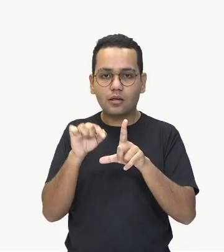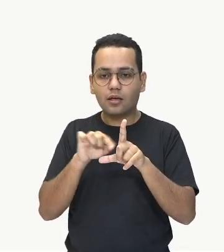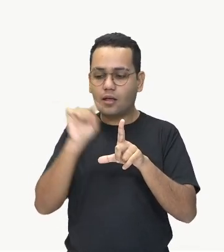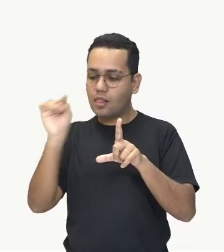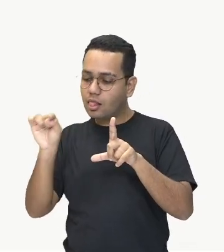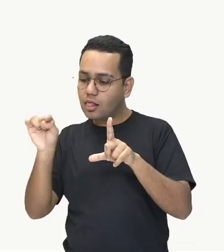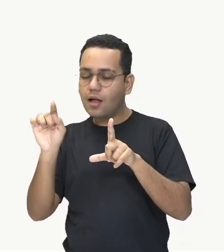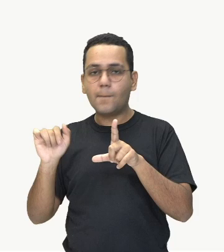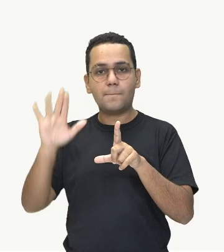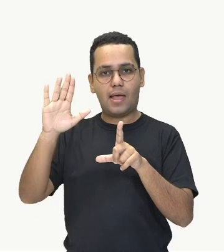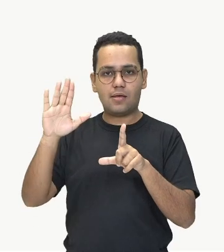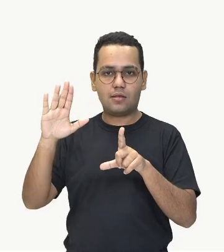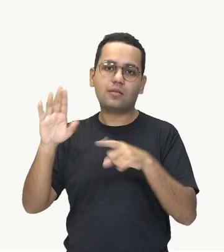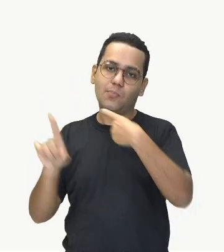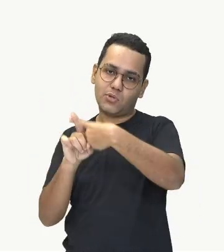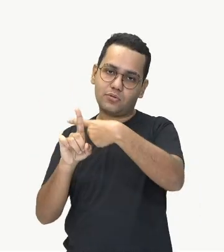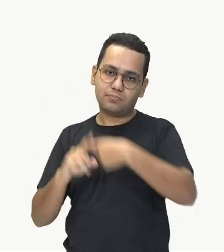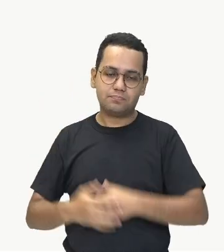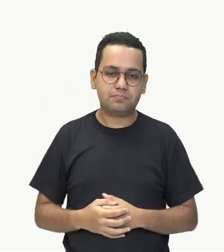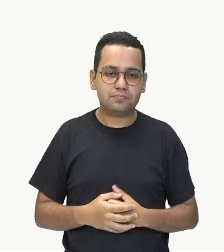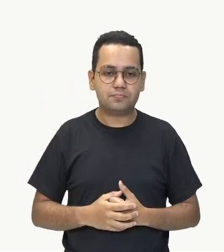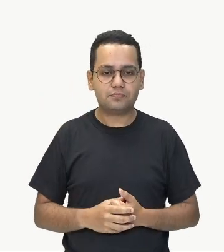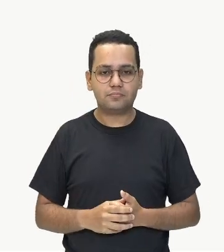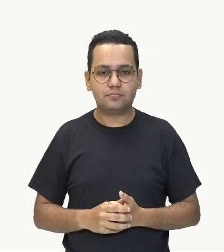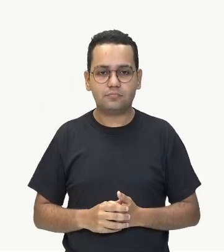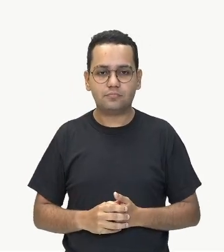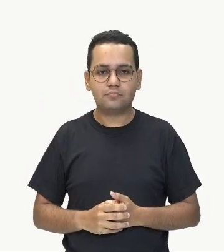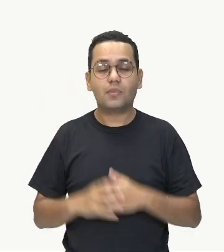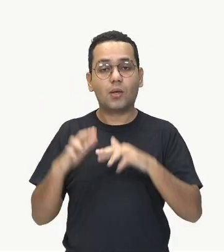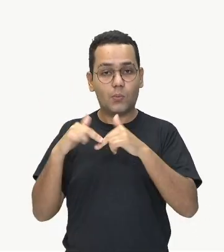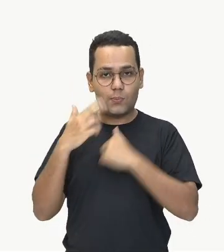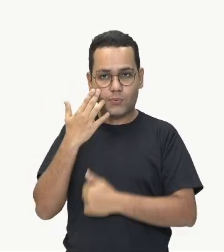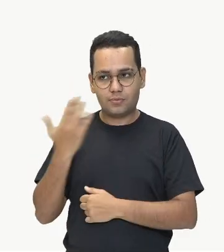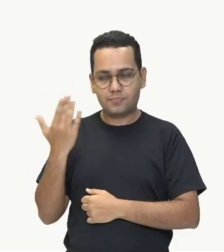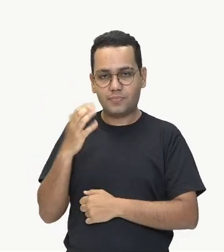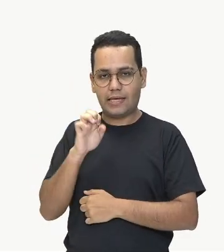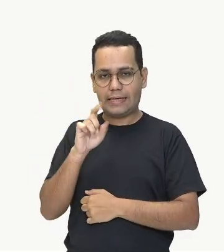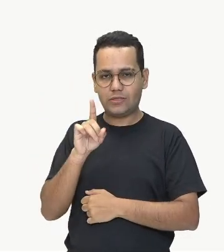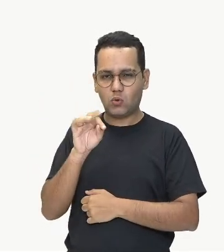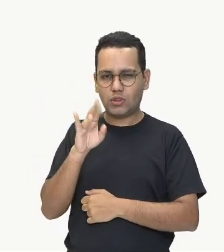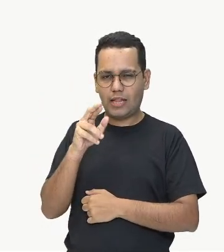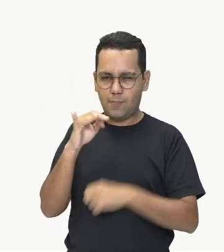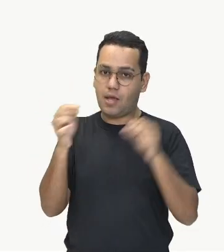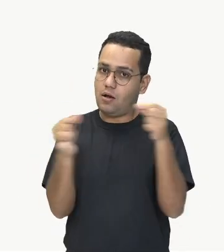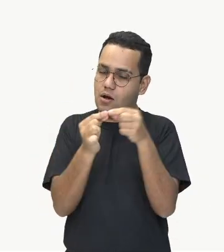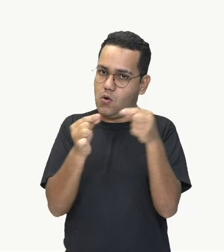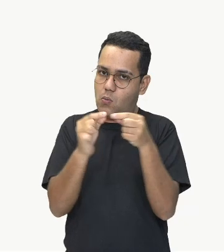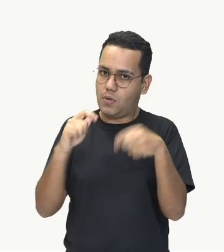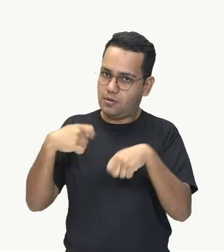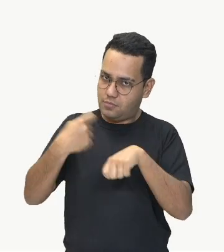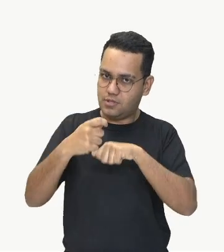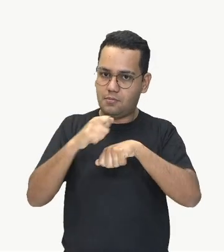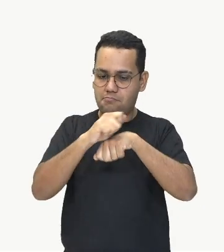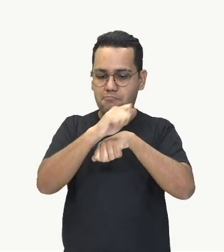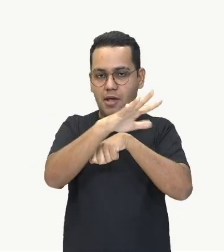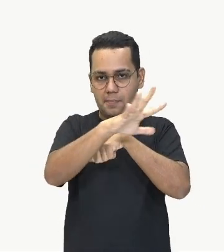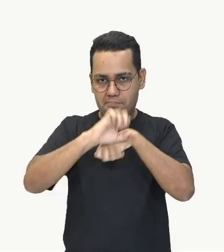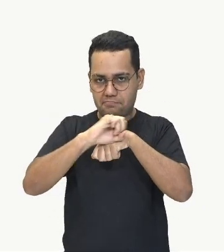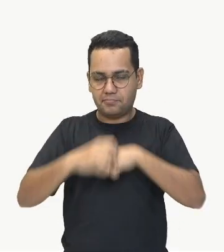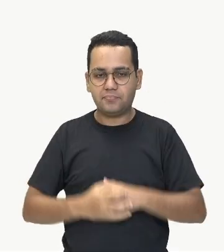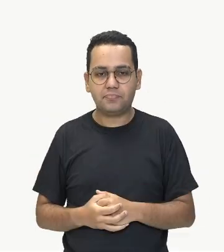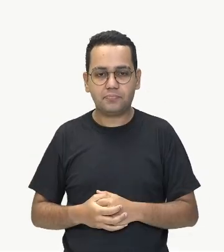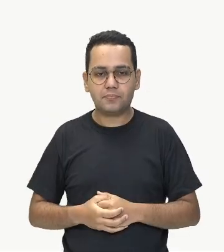positivo tá então é representado aqui por uma reação endotérmica ah Professor Então quer dizer que eu